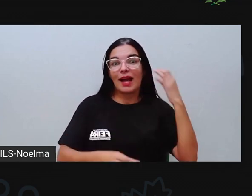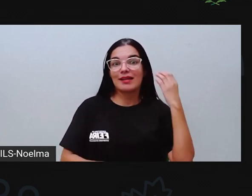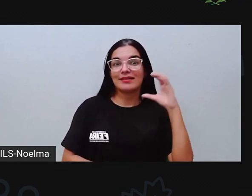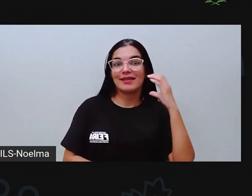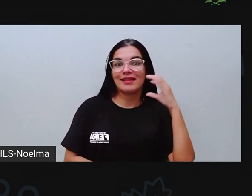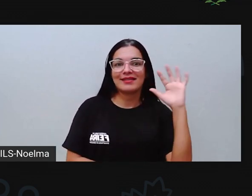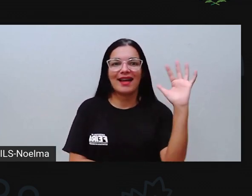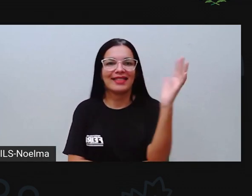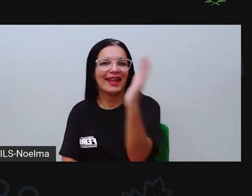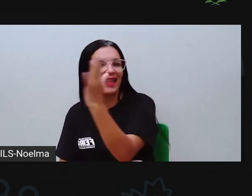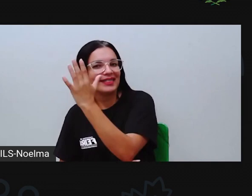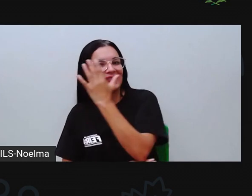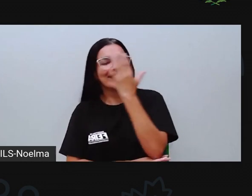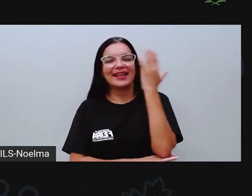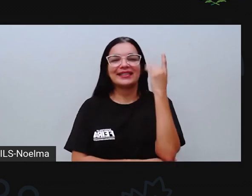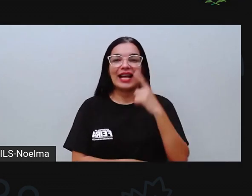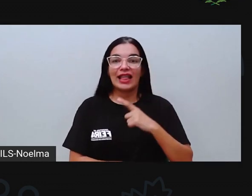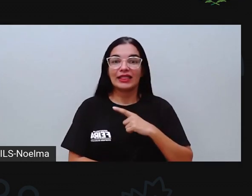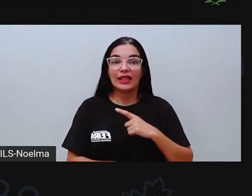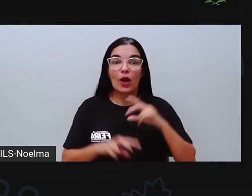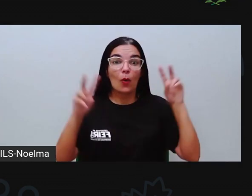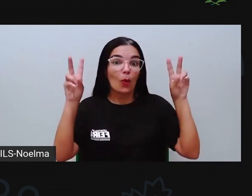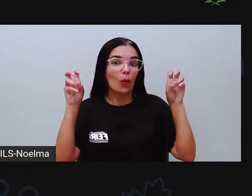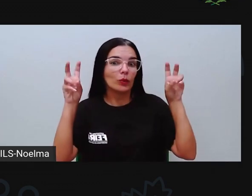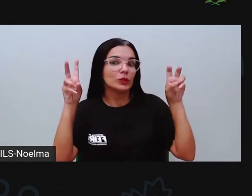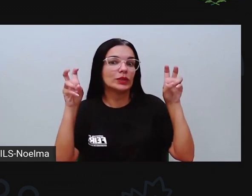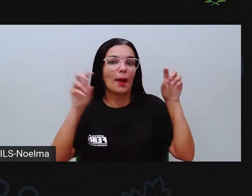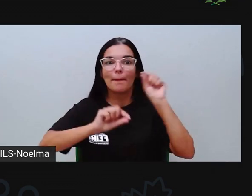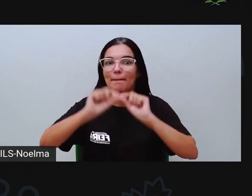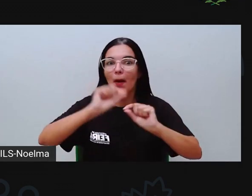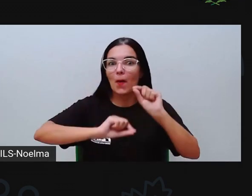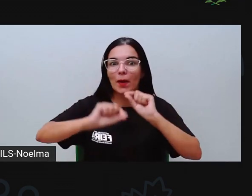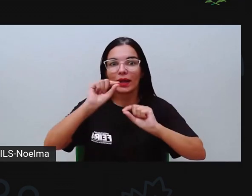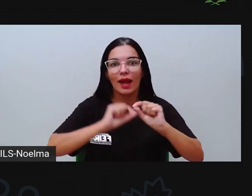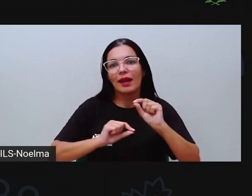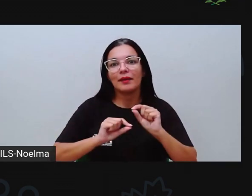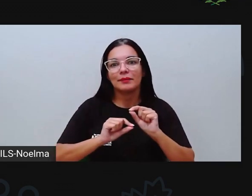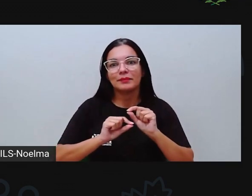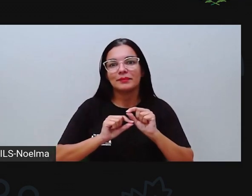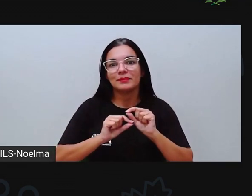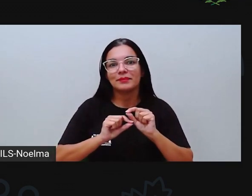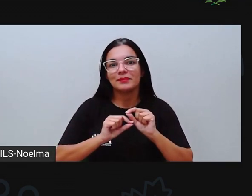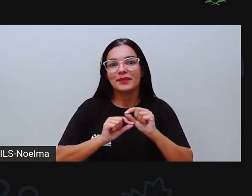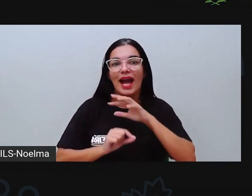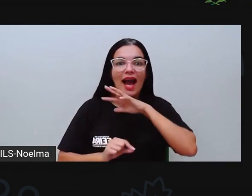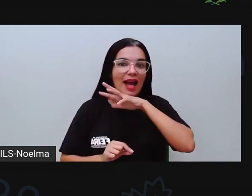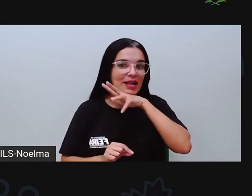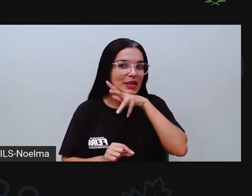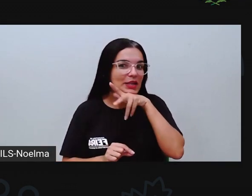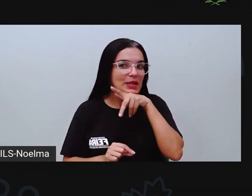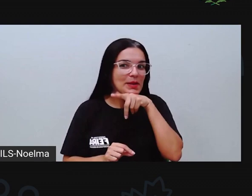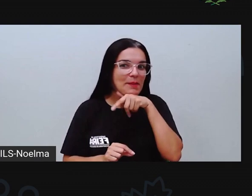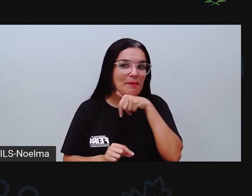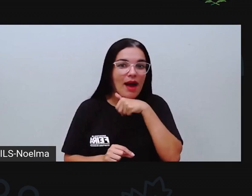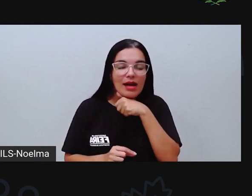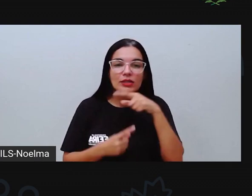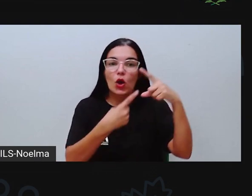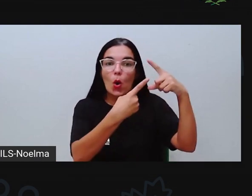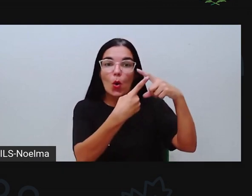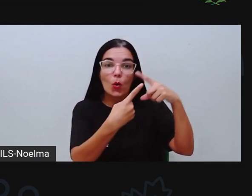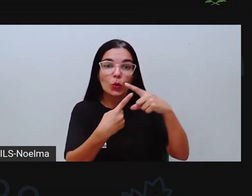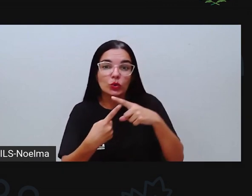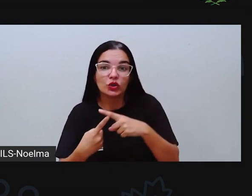da Natureza e nós iremos falar aí sobre os animais, né, as espécies